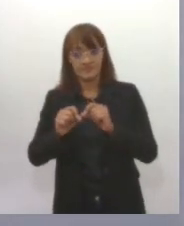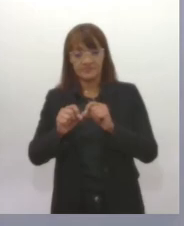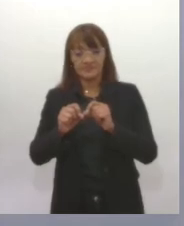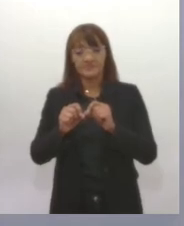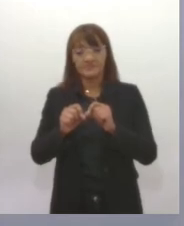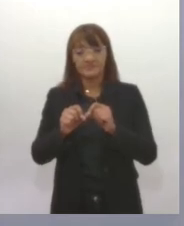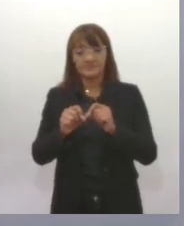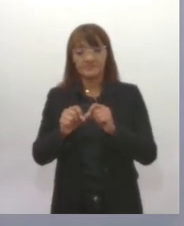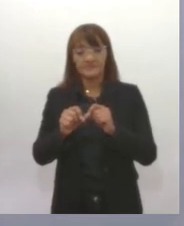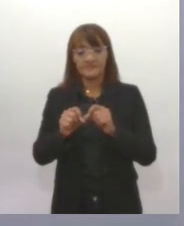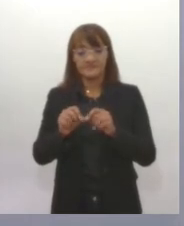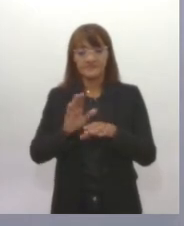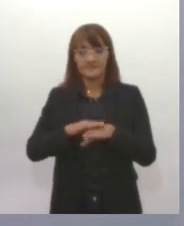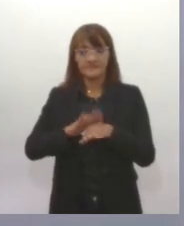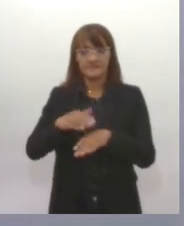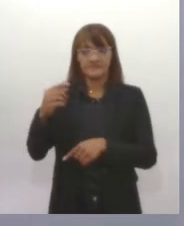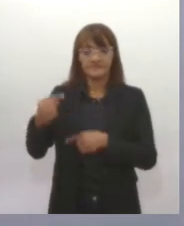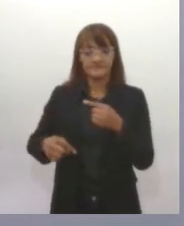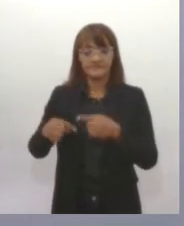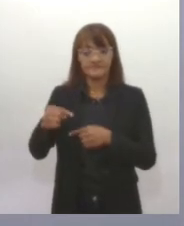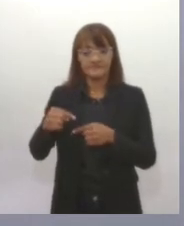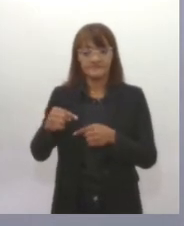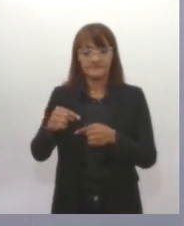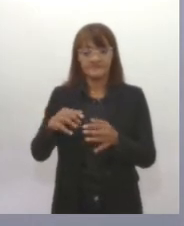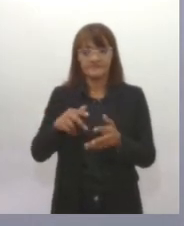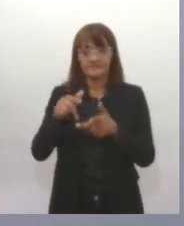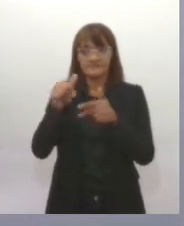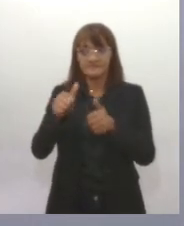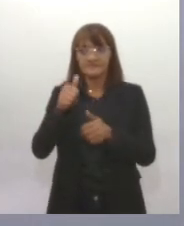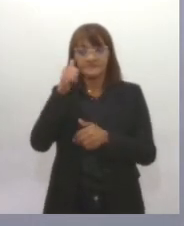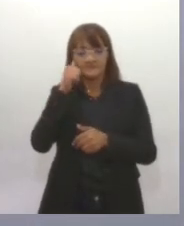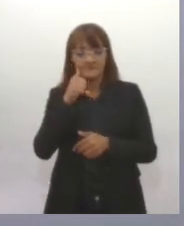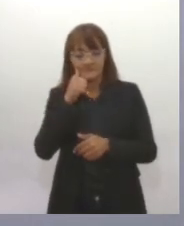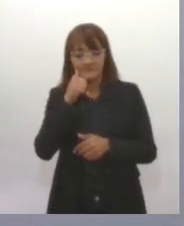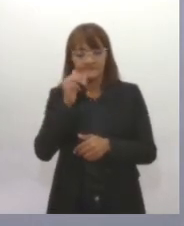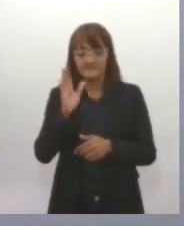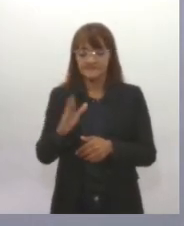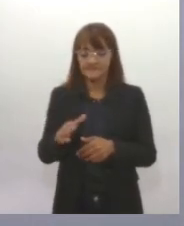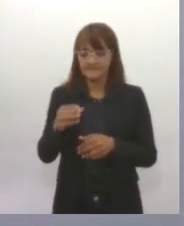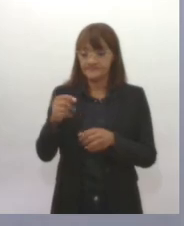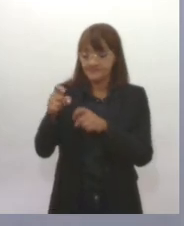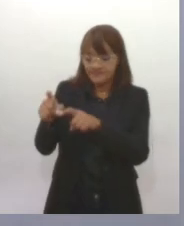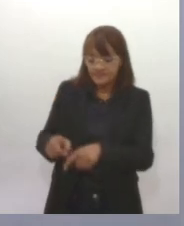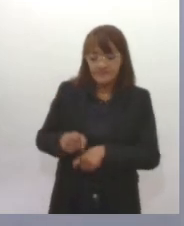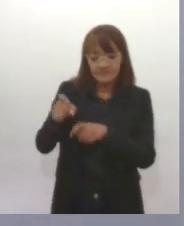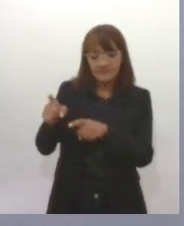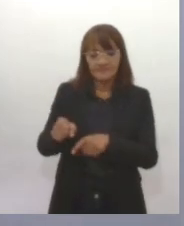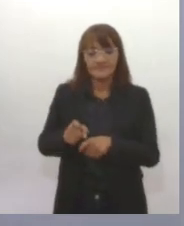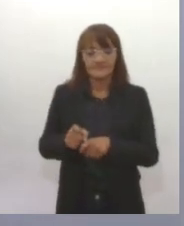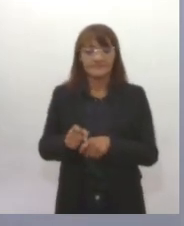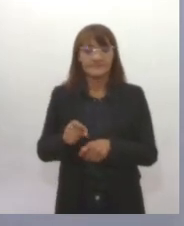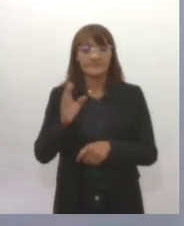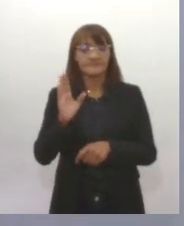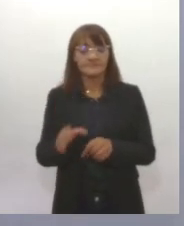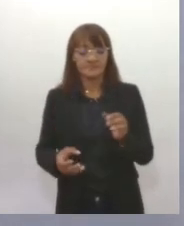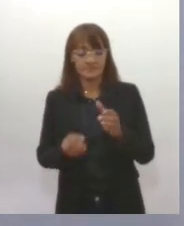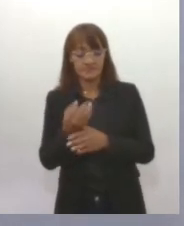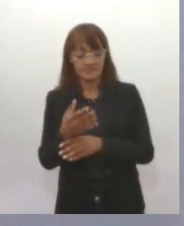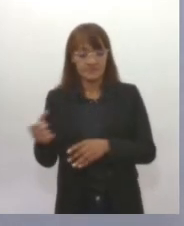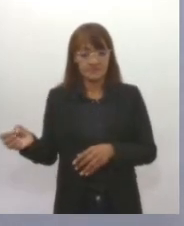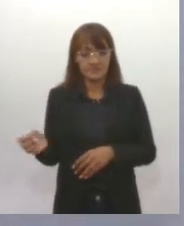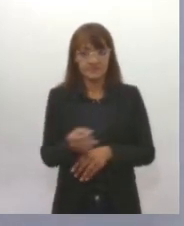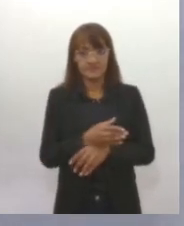de assistência à mulher e ao homem do campo, principalmente do sertão, principalmente com a criação de novas cisternas, né, para